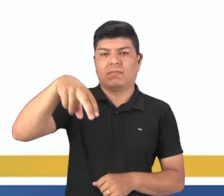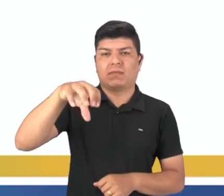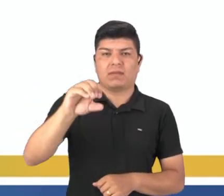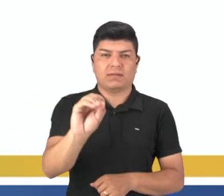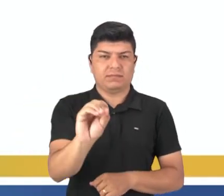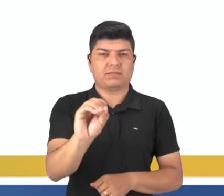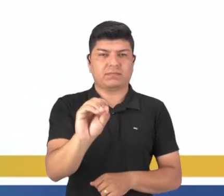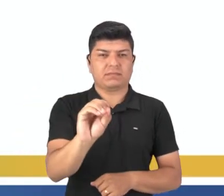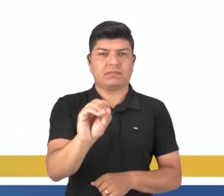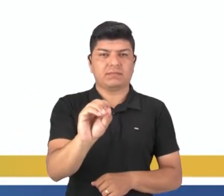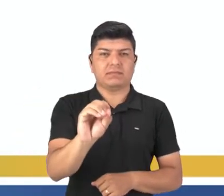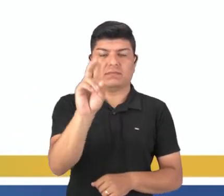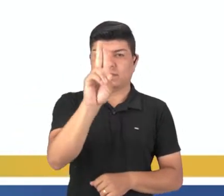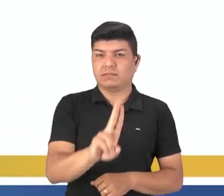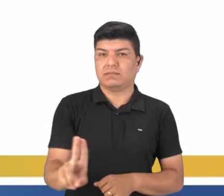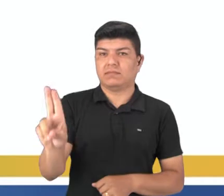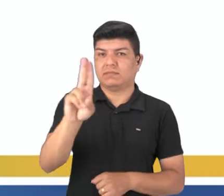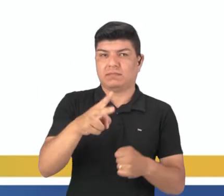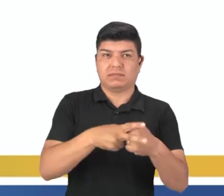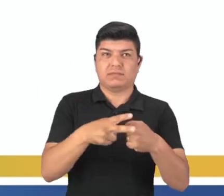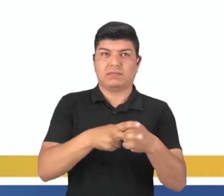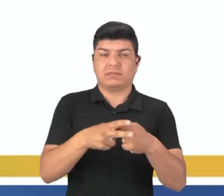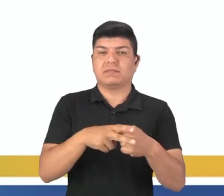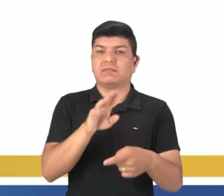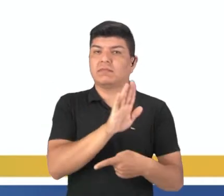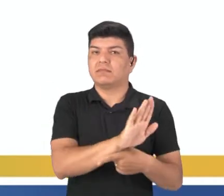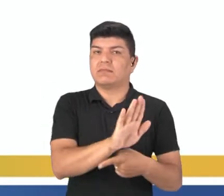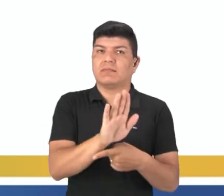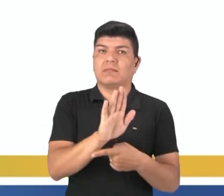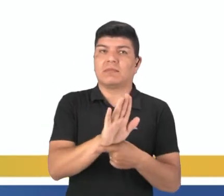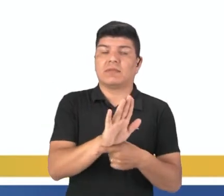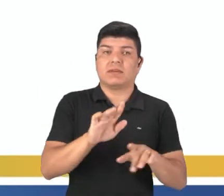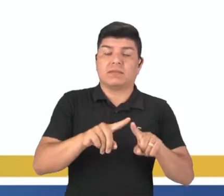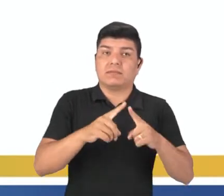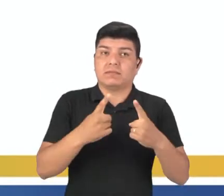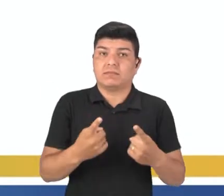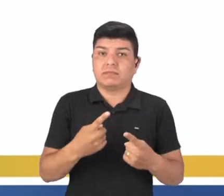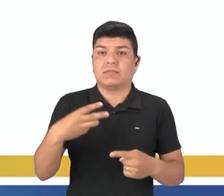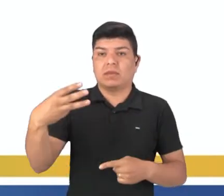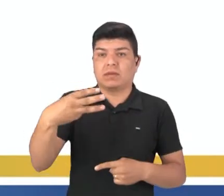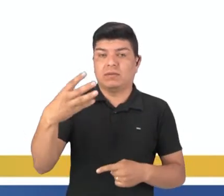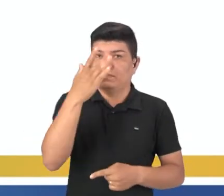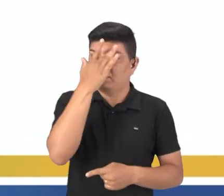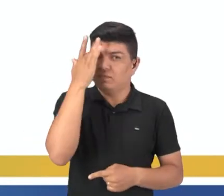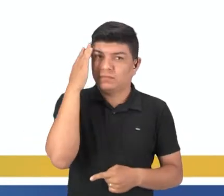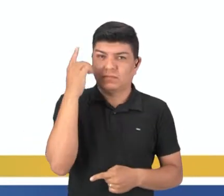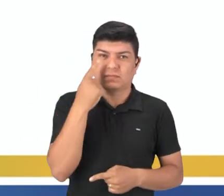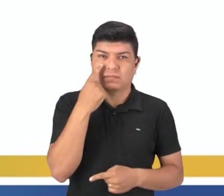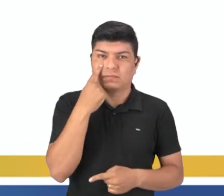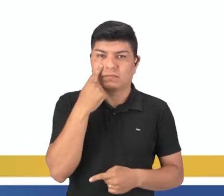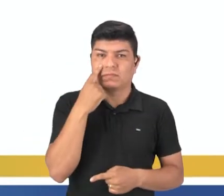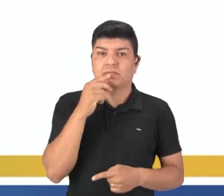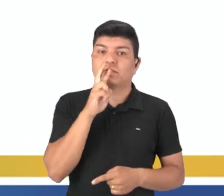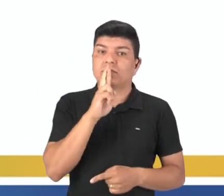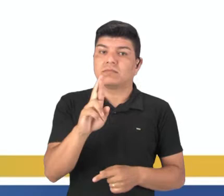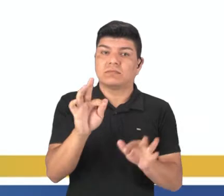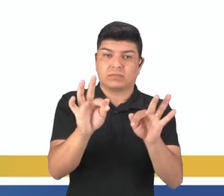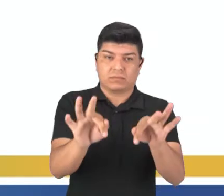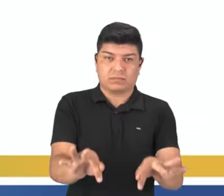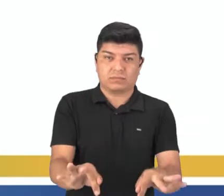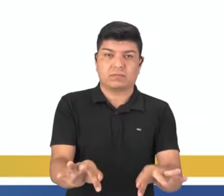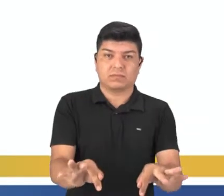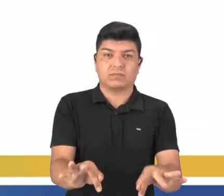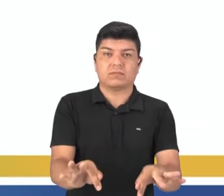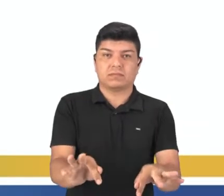don't work usar o verbo auxiliar negativa né porém quando a gente fala de terceira pessoa observa em aí a última resposta